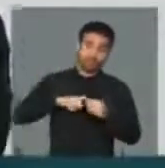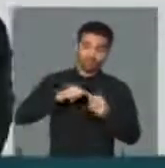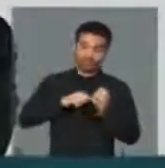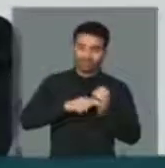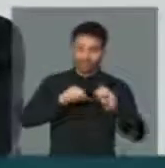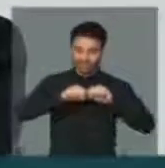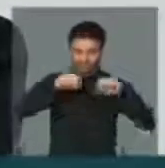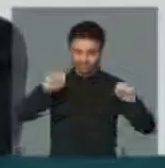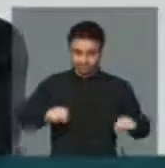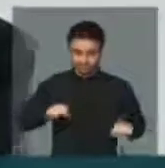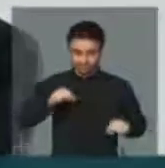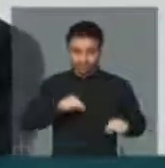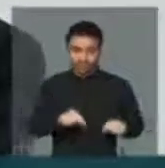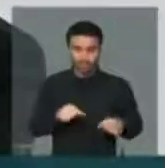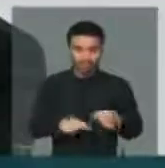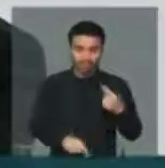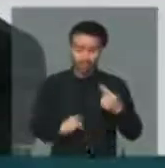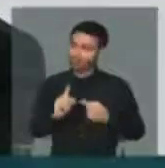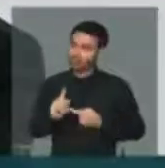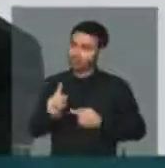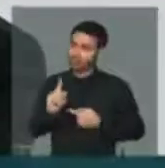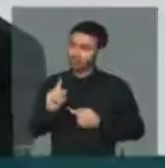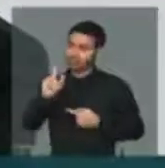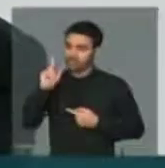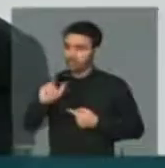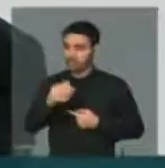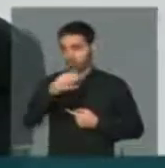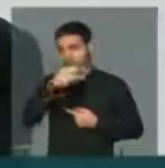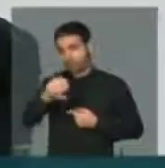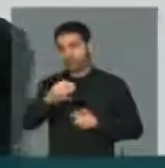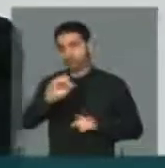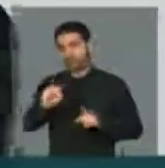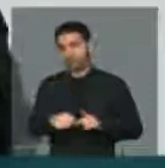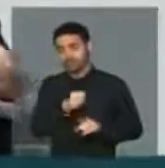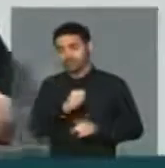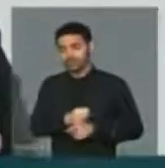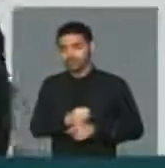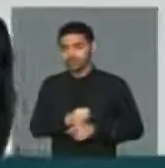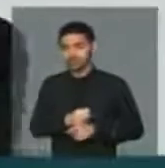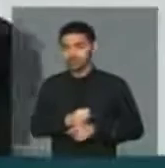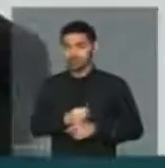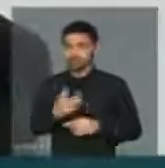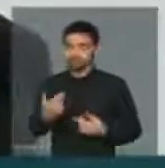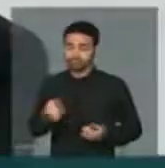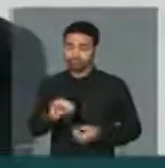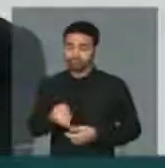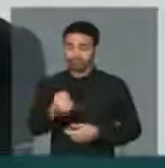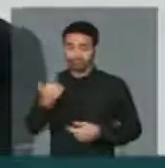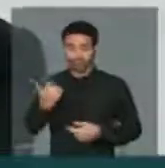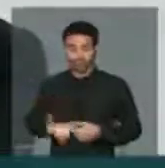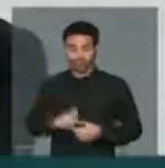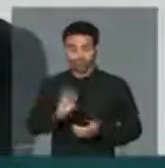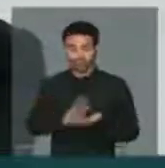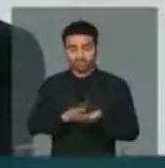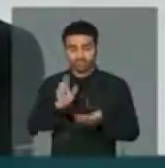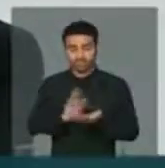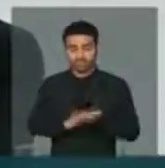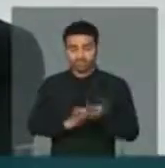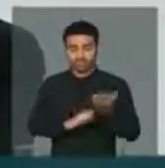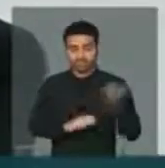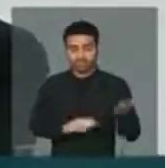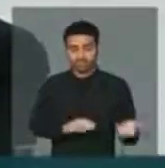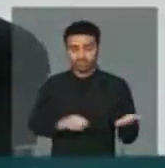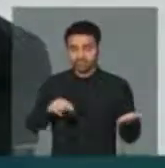não represente aquilo que a sociedade pensa. E aproveitando isso, eu quero mais uma vez parabenizar